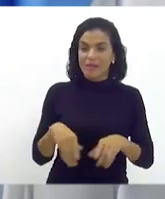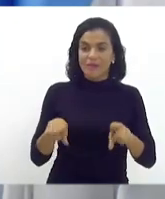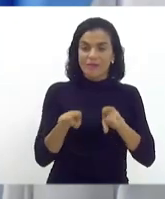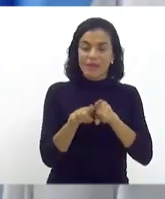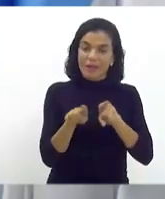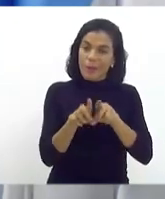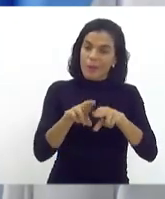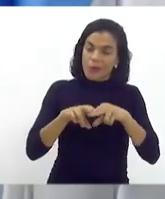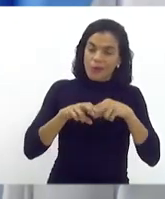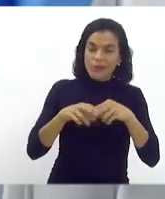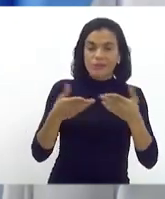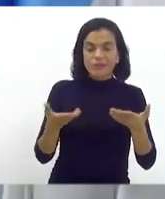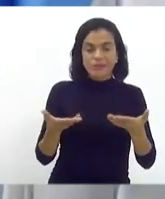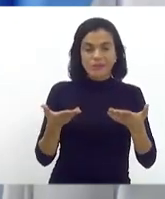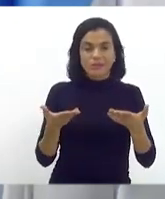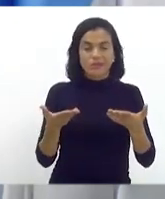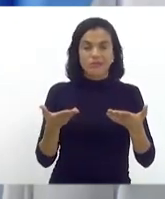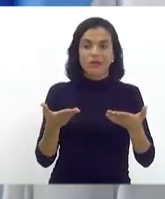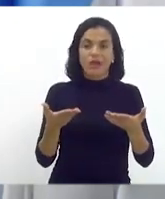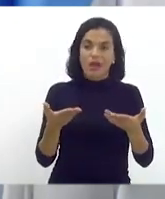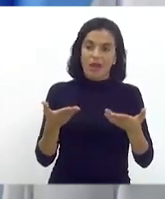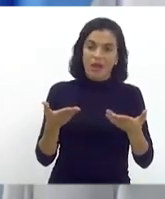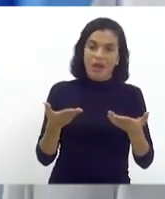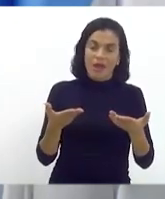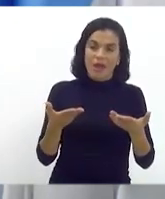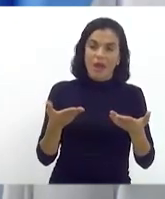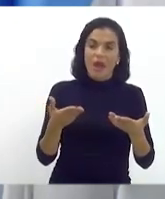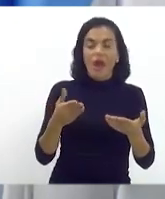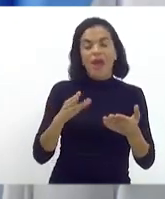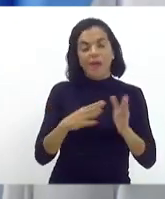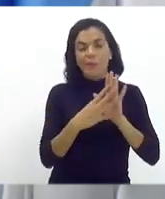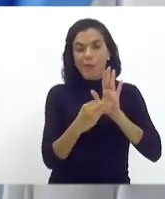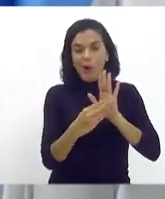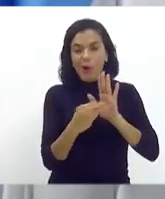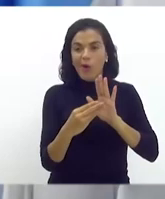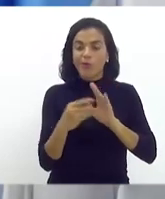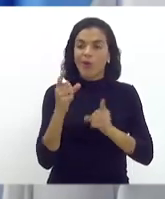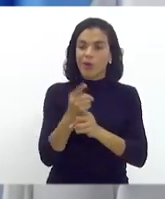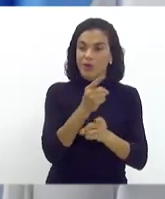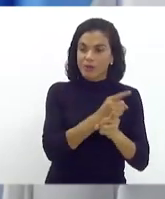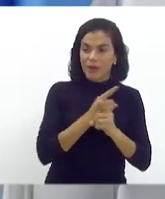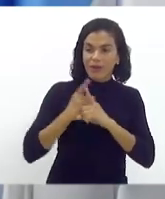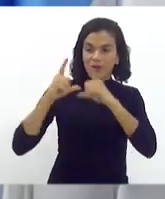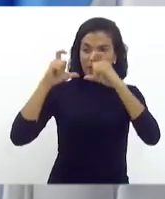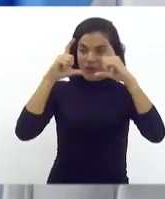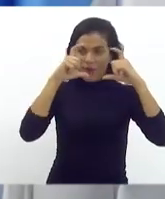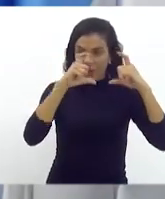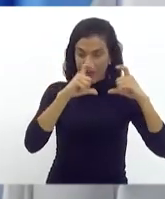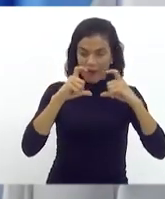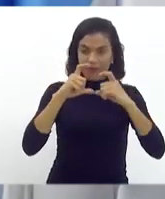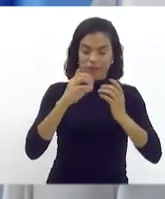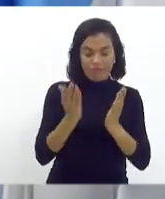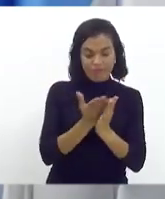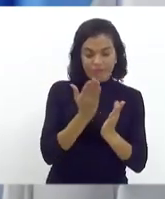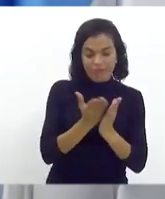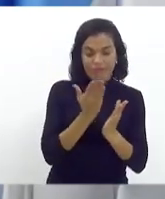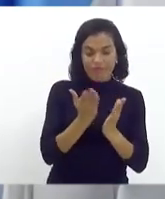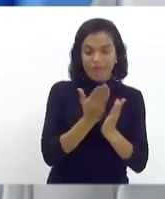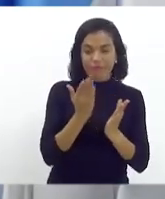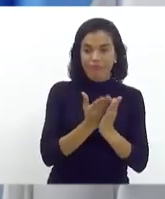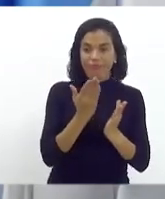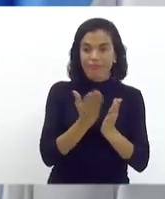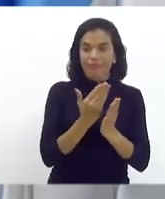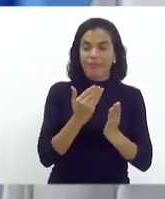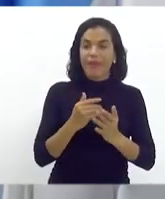portanto essa CPI foi pedida nesses moldes do reconhecimento fotográfico já compreendendo essa